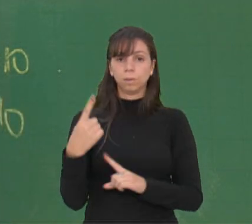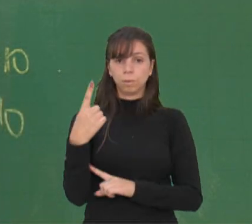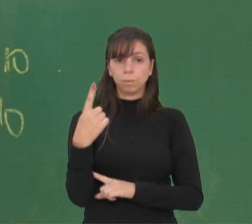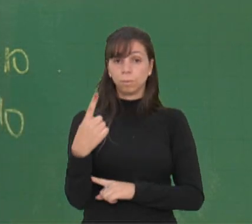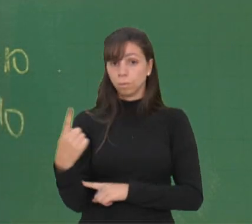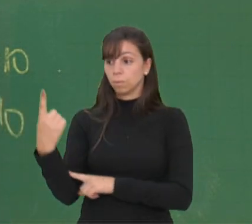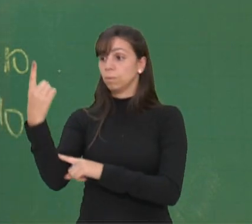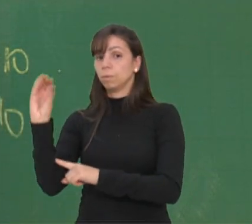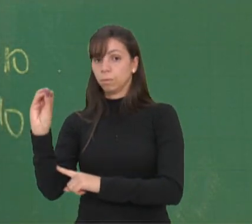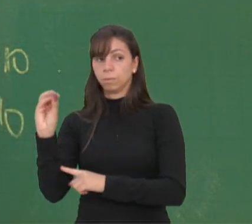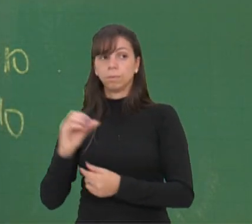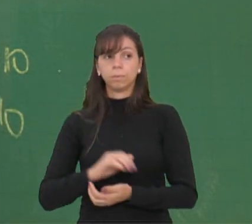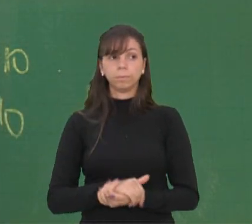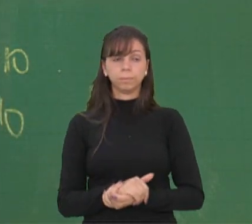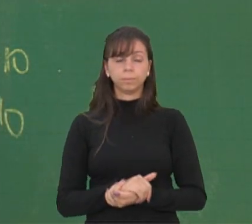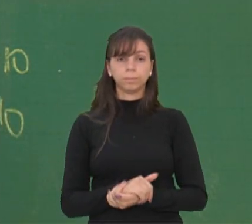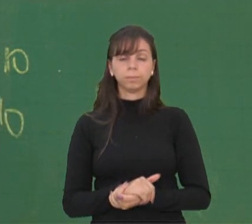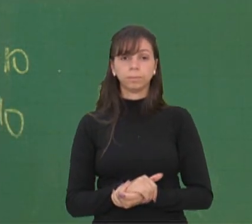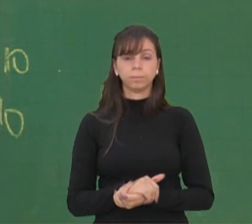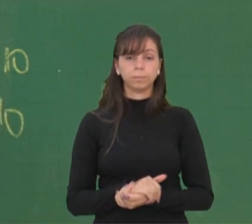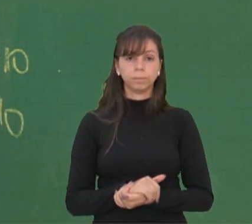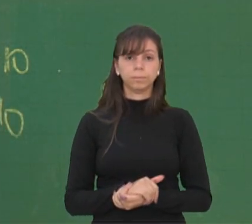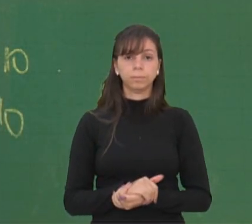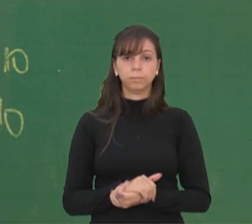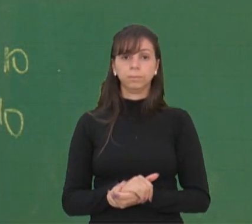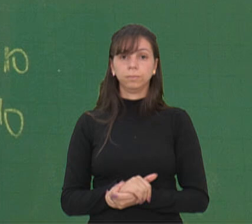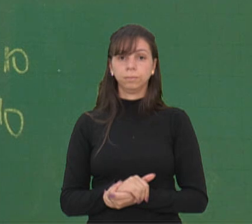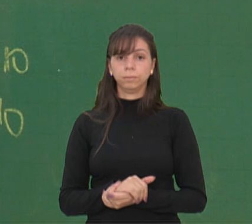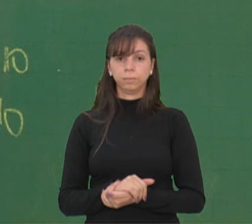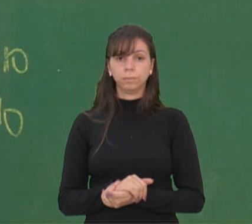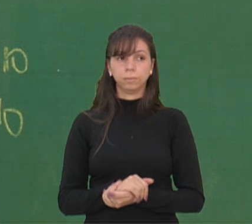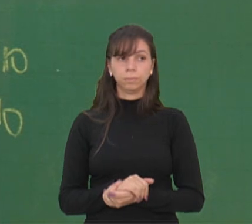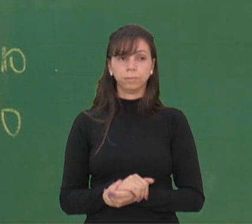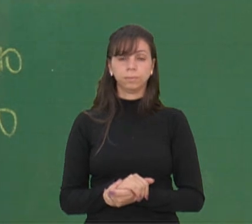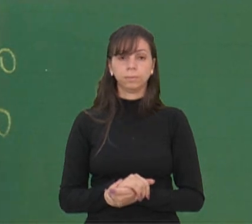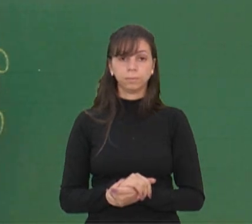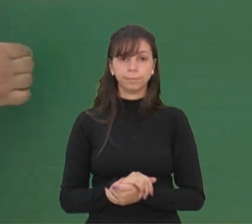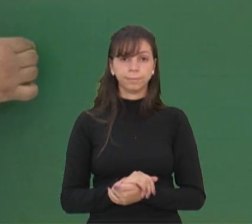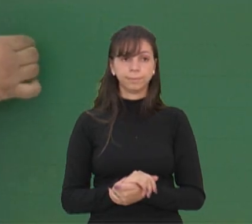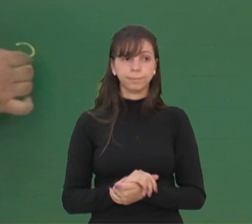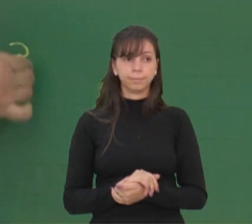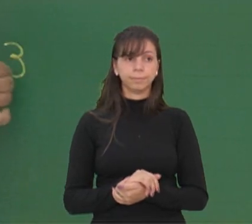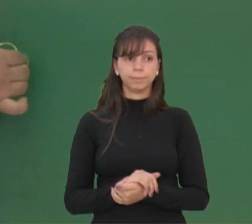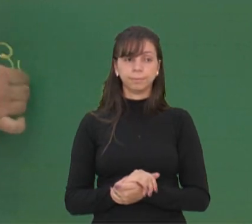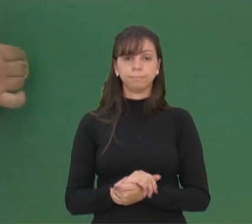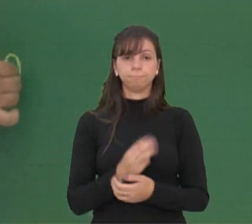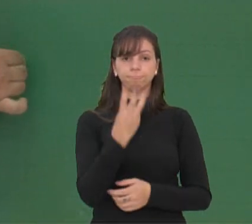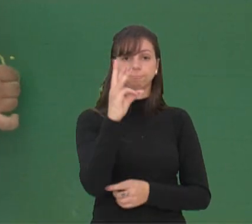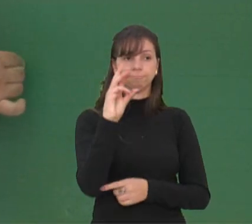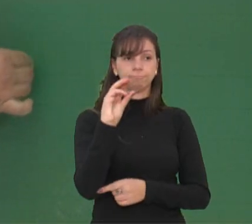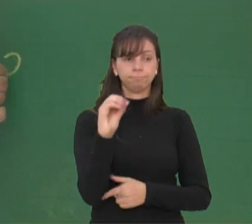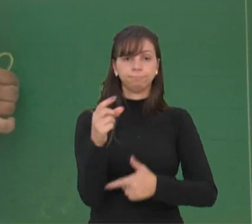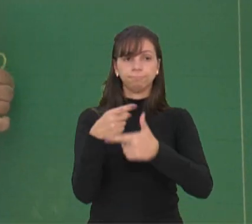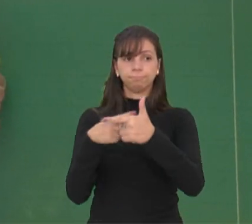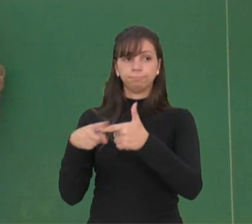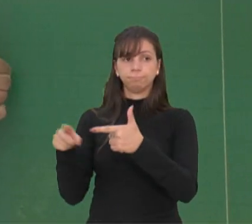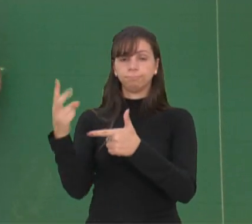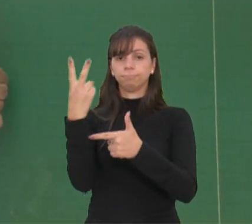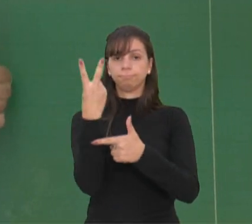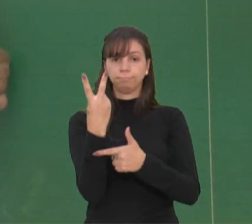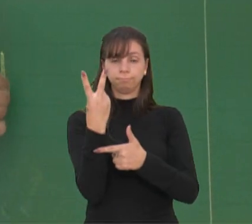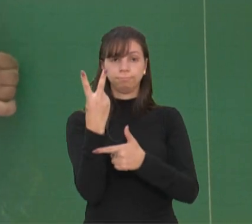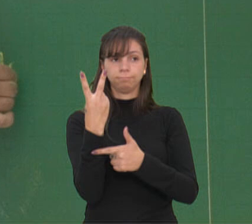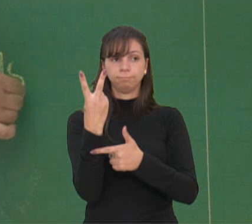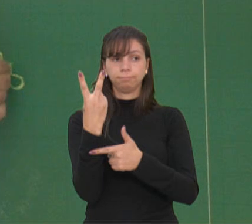10. Então, meu novo denominador vai ser 10. E agora, 30 dividido por